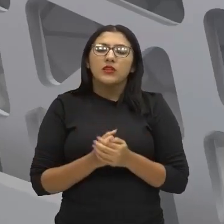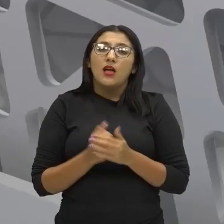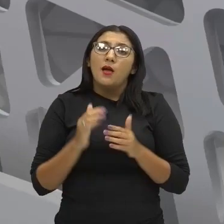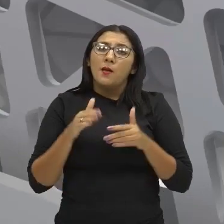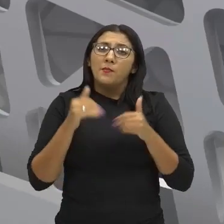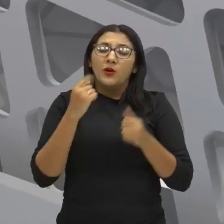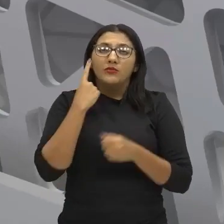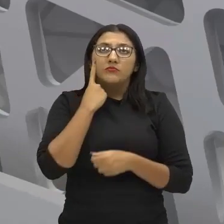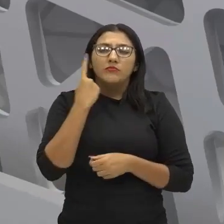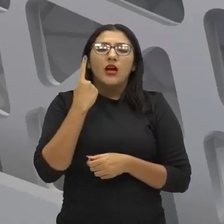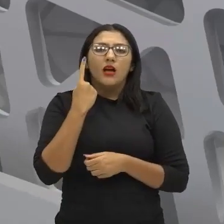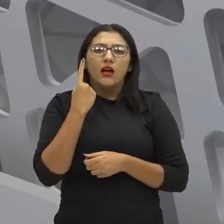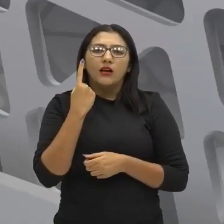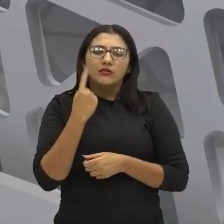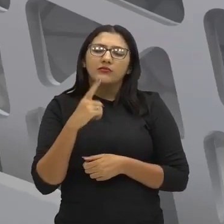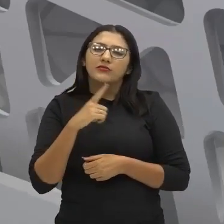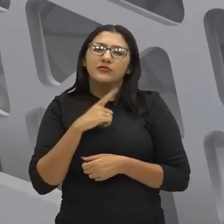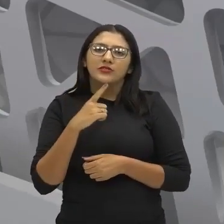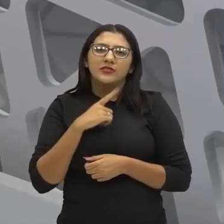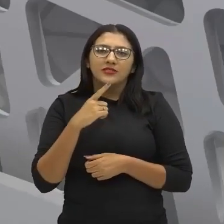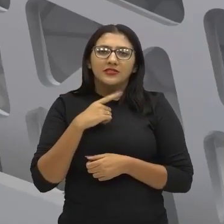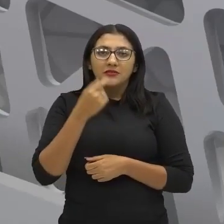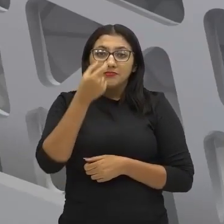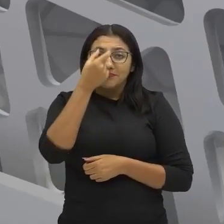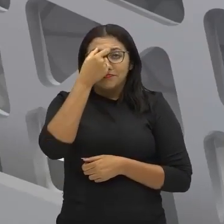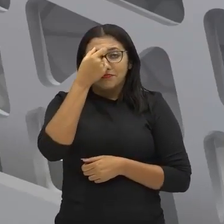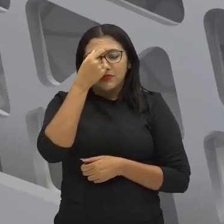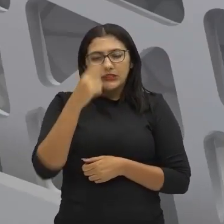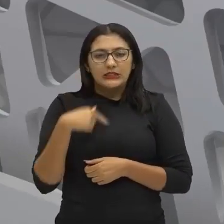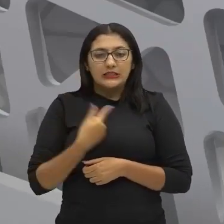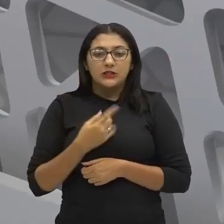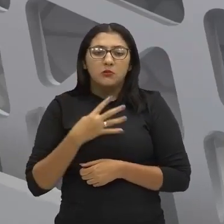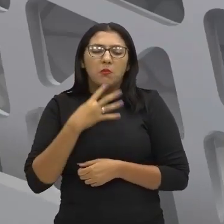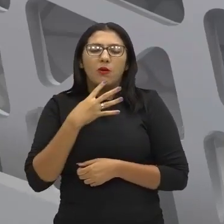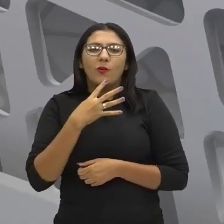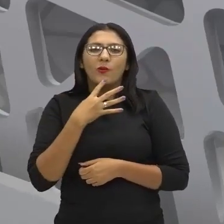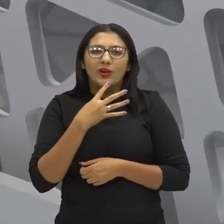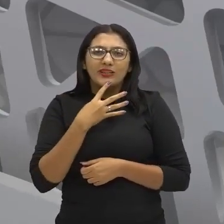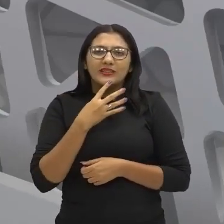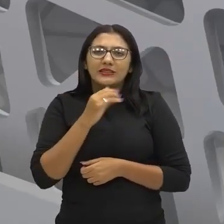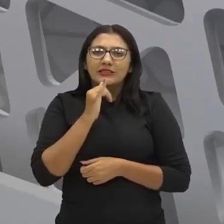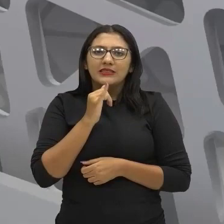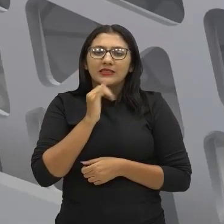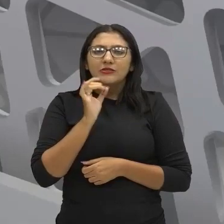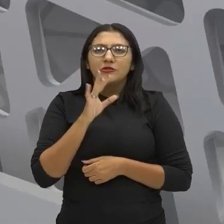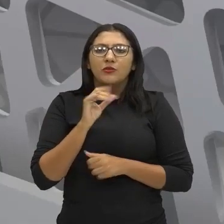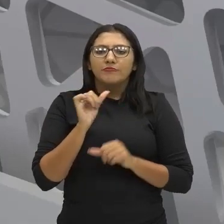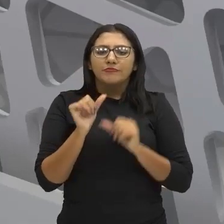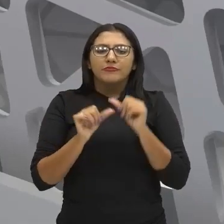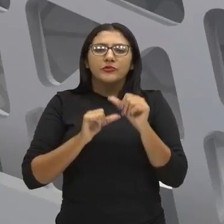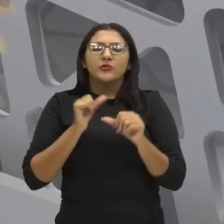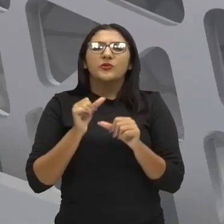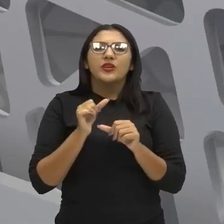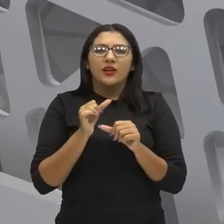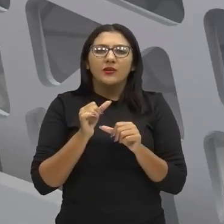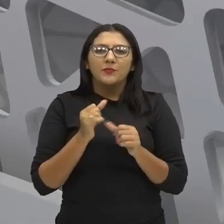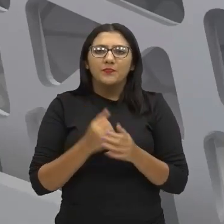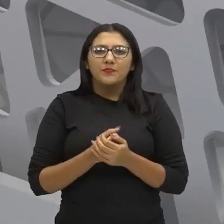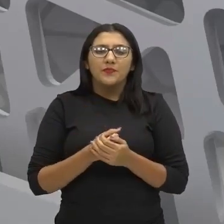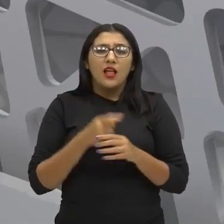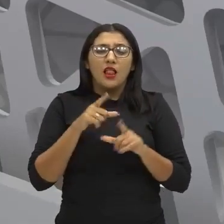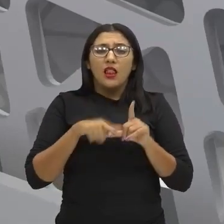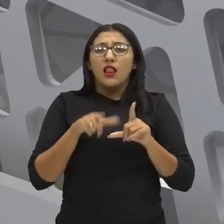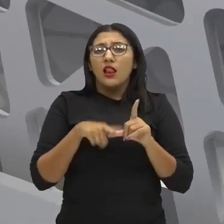ser humano, estejamos na nossa zona de conforto. Então é melhor substituir pelo aquilo que muda. E o que é que muda? A